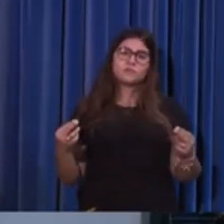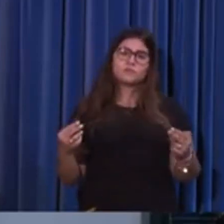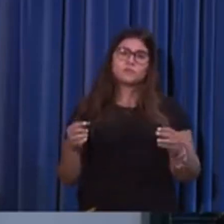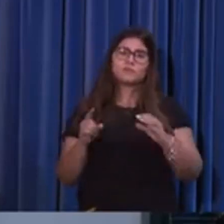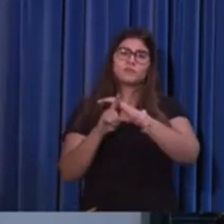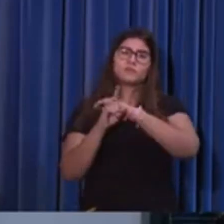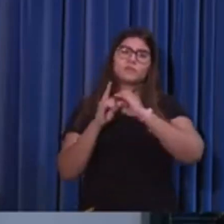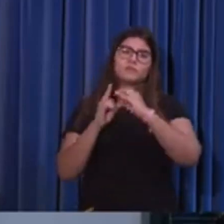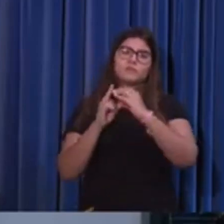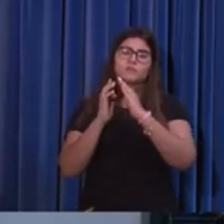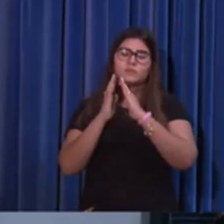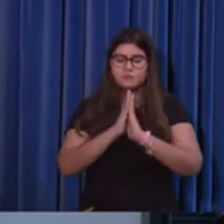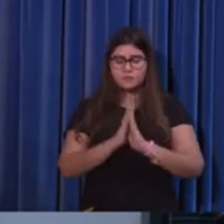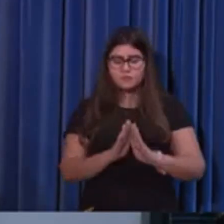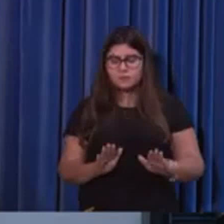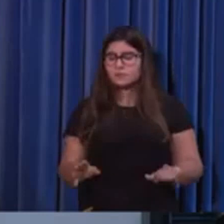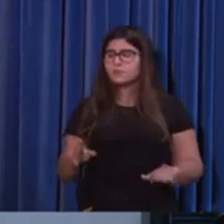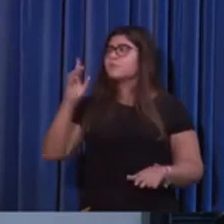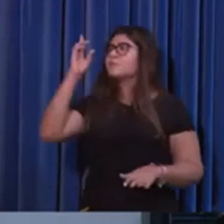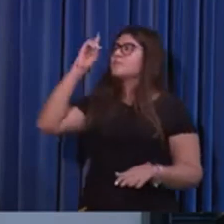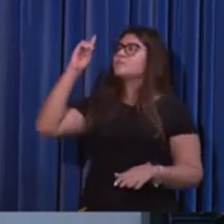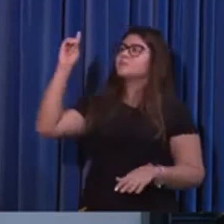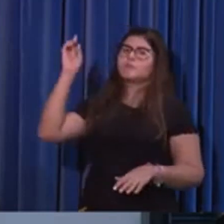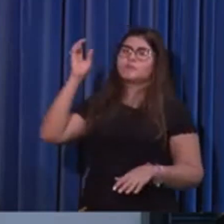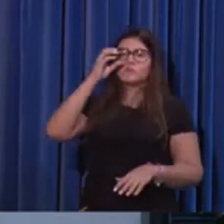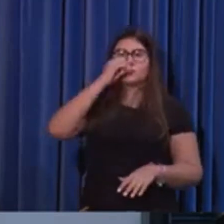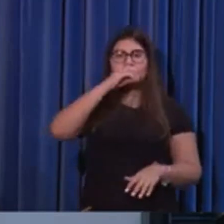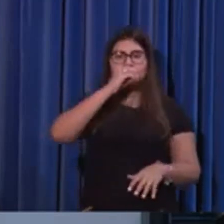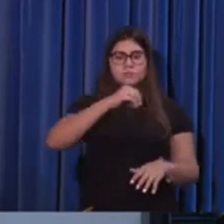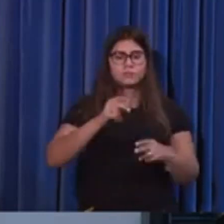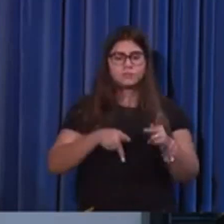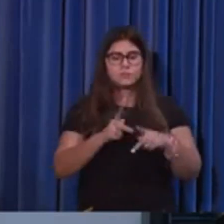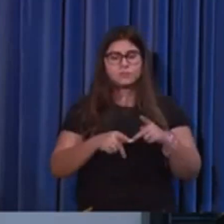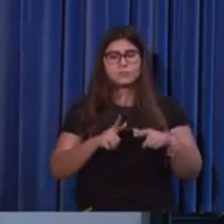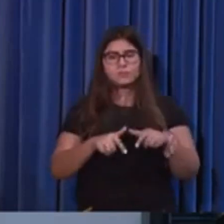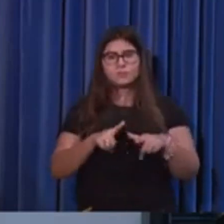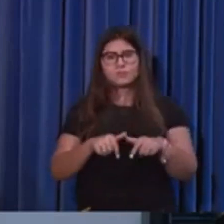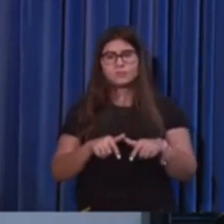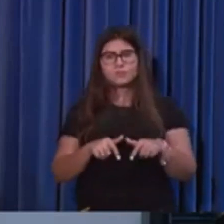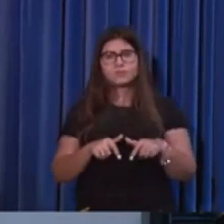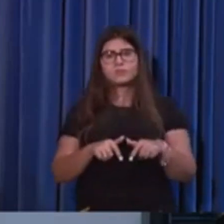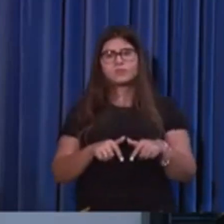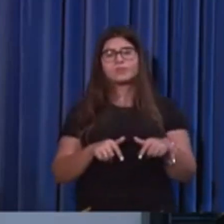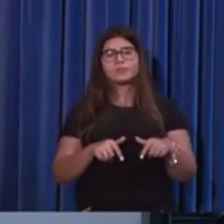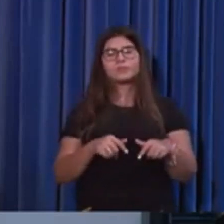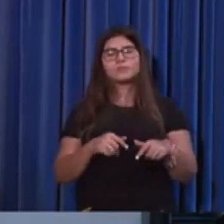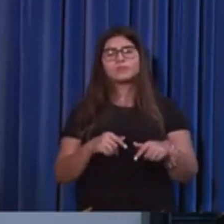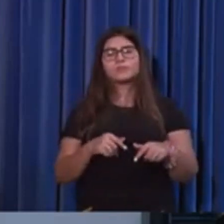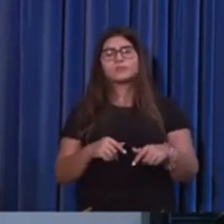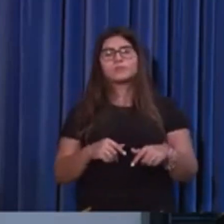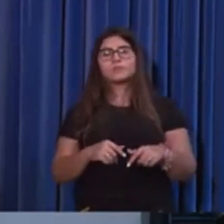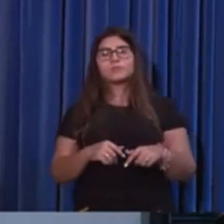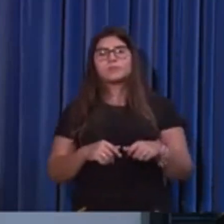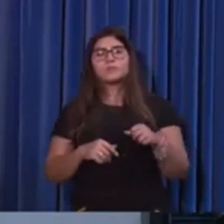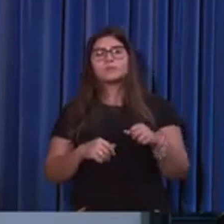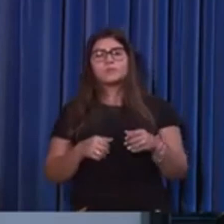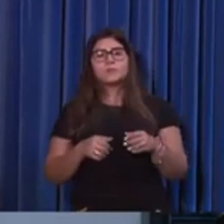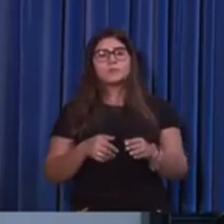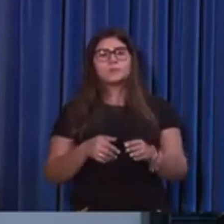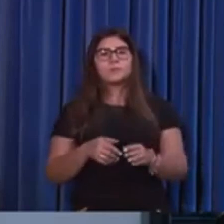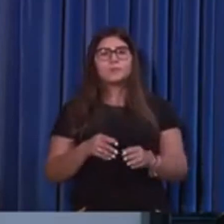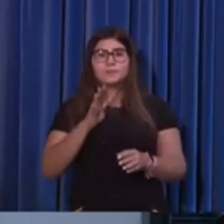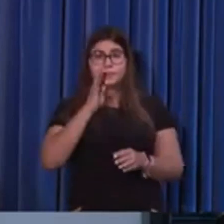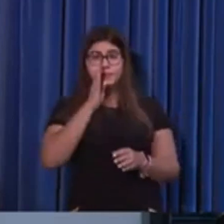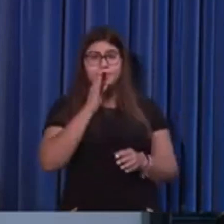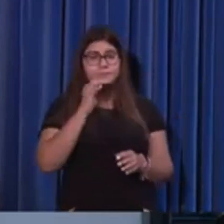e a adoração a Deus, negligenciada pelo povo de Israel, a qual Malaquias se dirige, exortando sobre todas as áreas